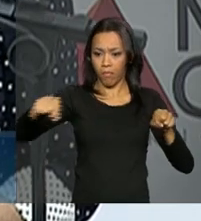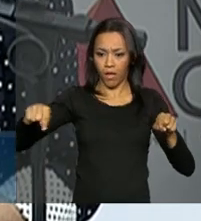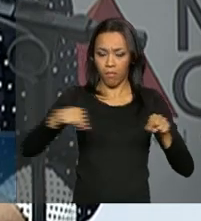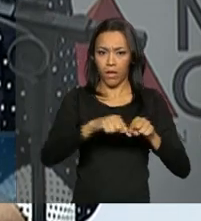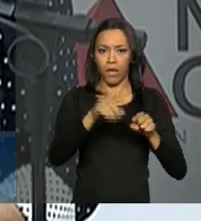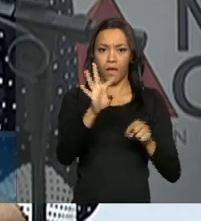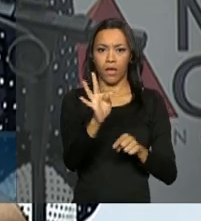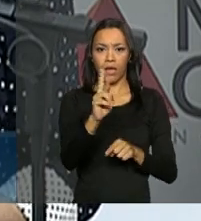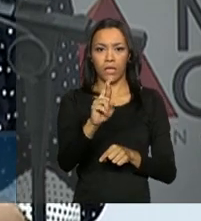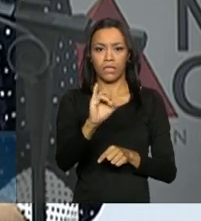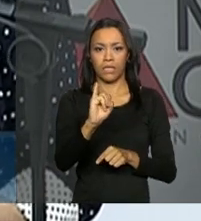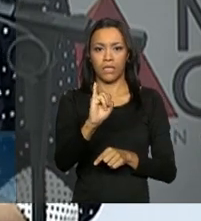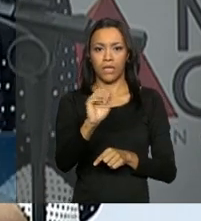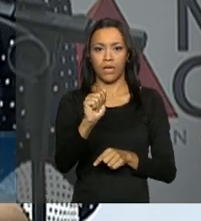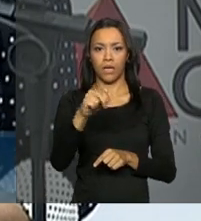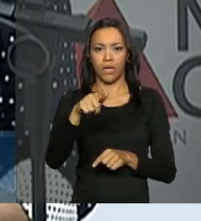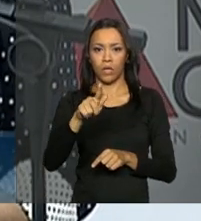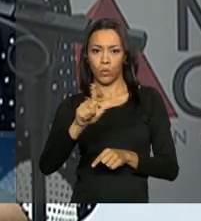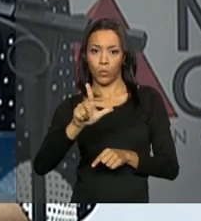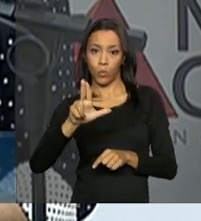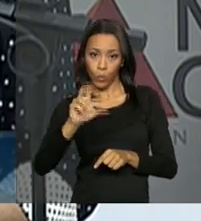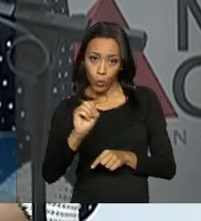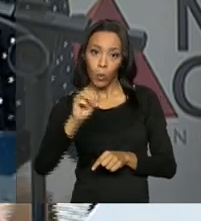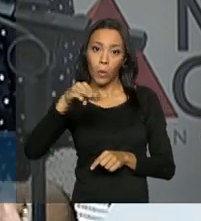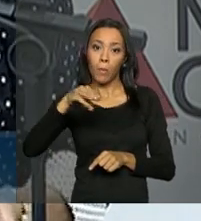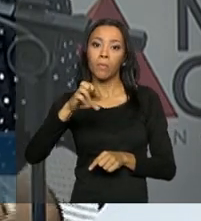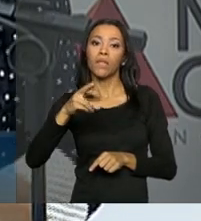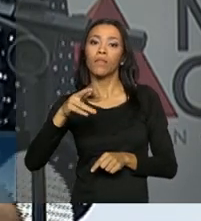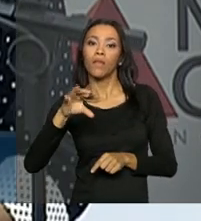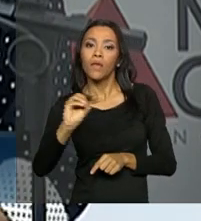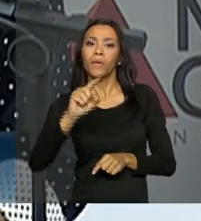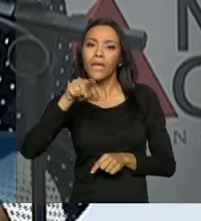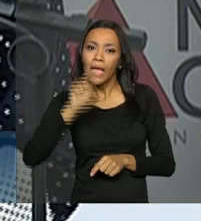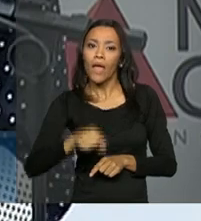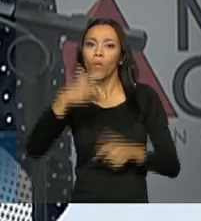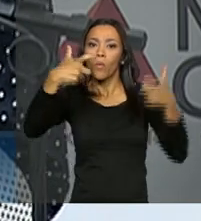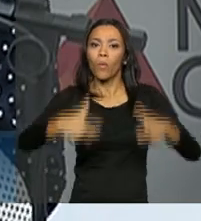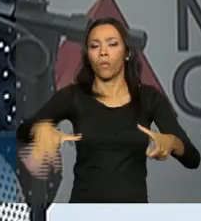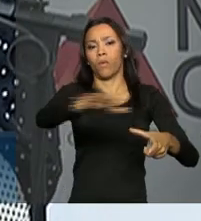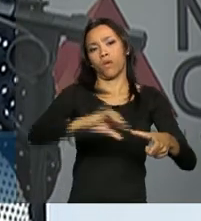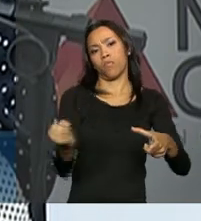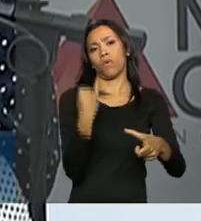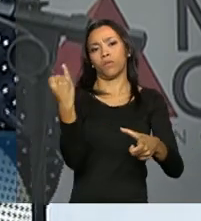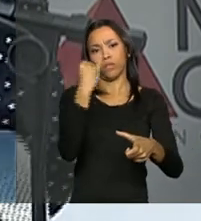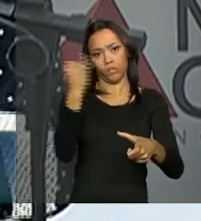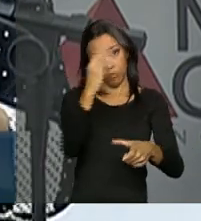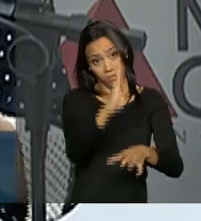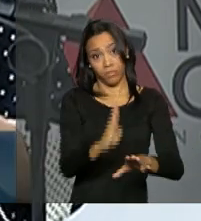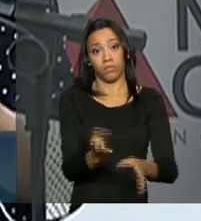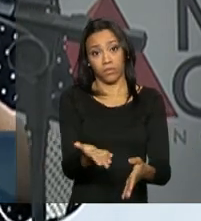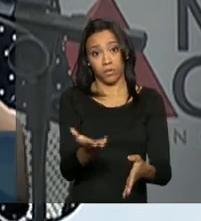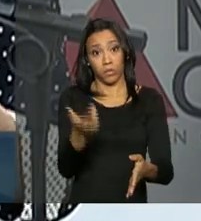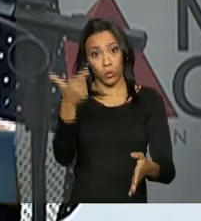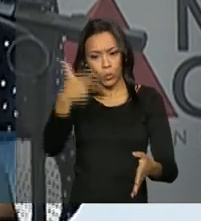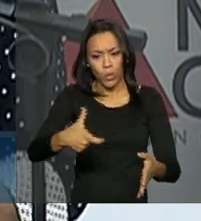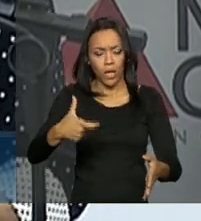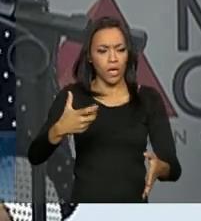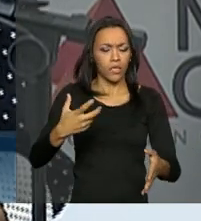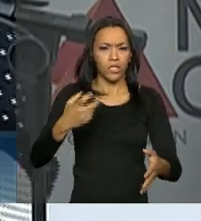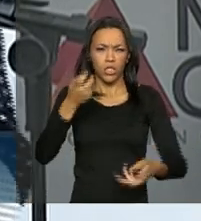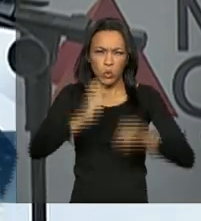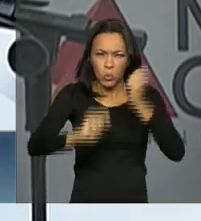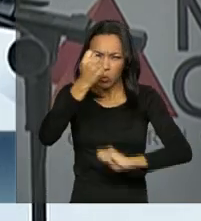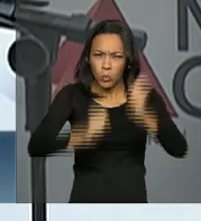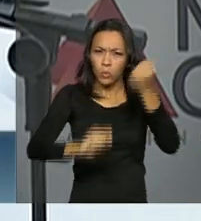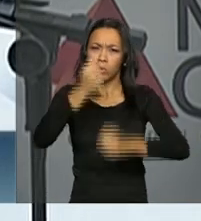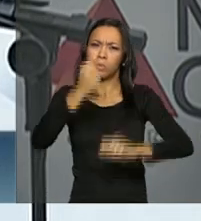região bastante importante do nosso país e do Estado de Minas, num centro industrial, um